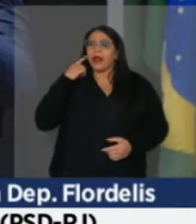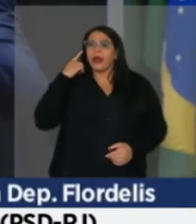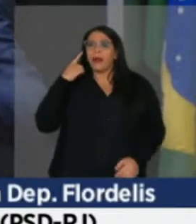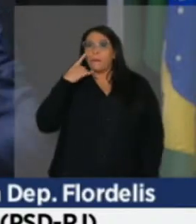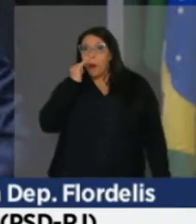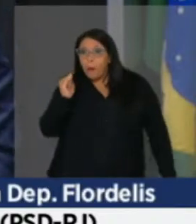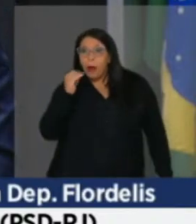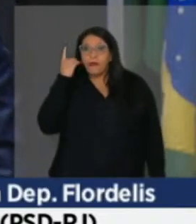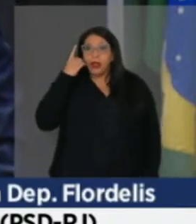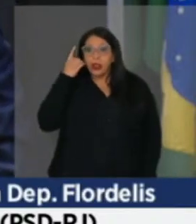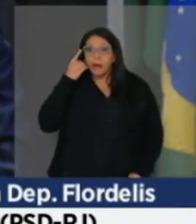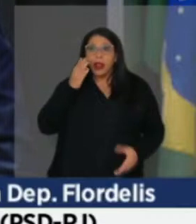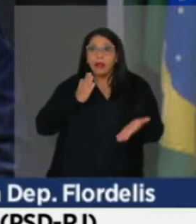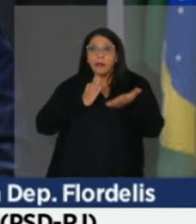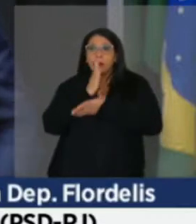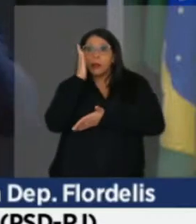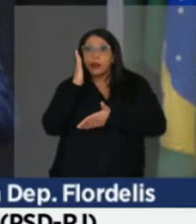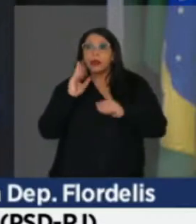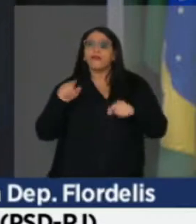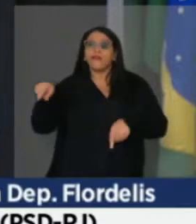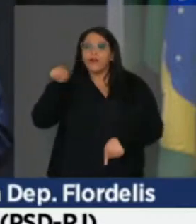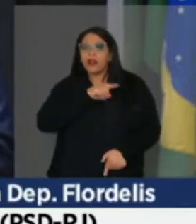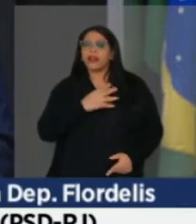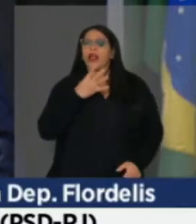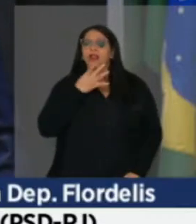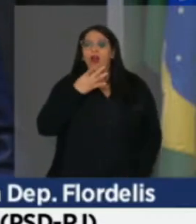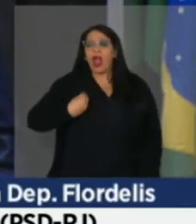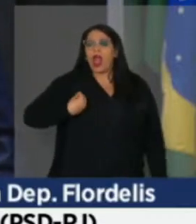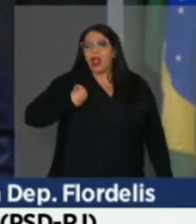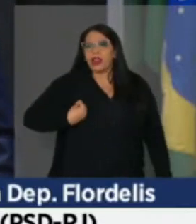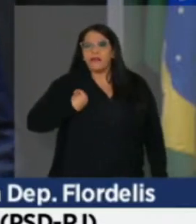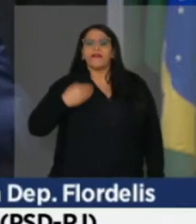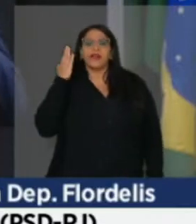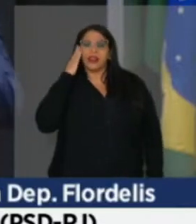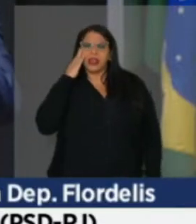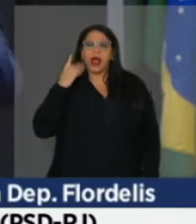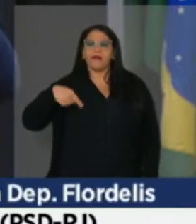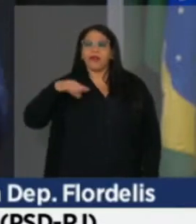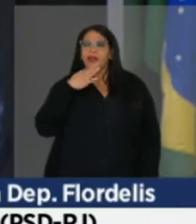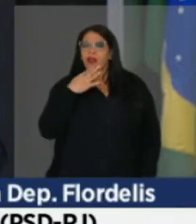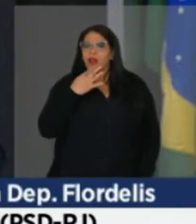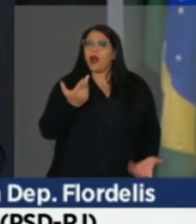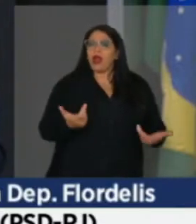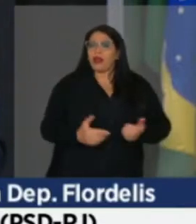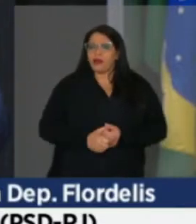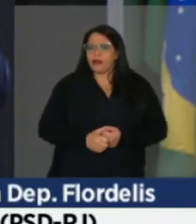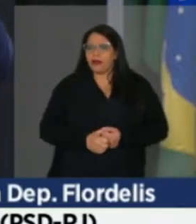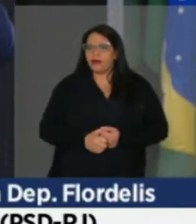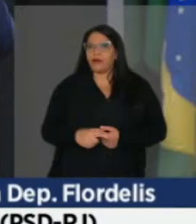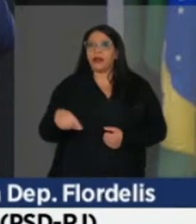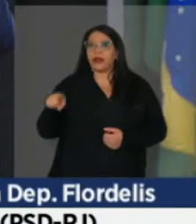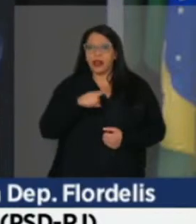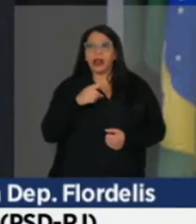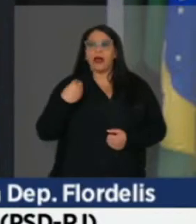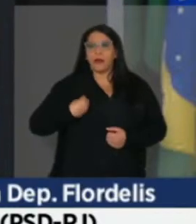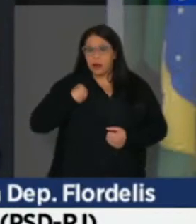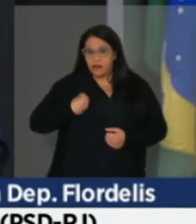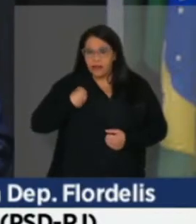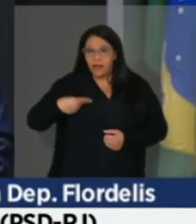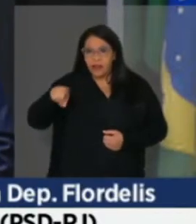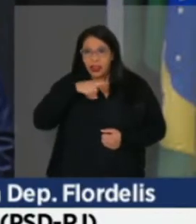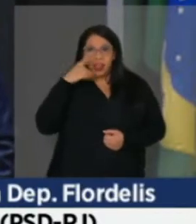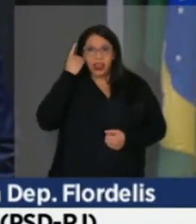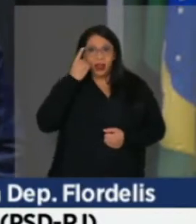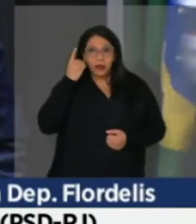um aqui passa por isso. Cada um aqui passa por isso. Os senhores e as senhoras, certo dia na vida dos senhores e das